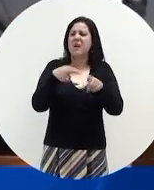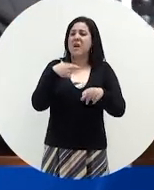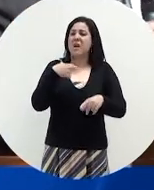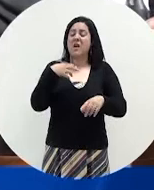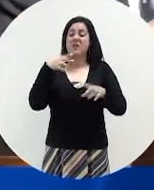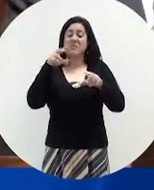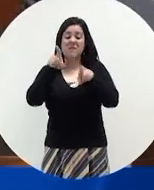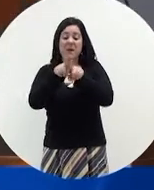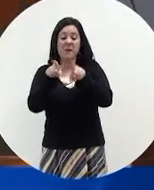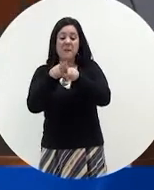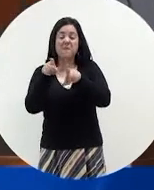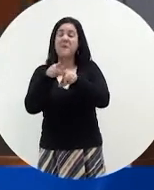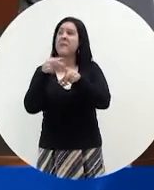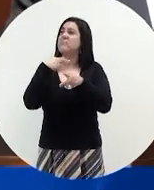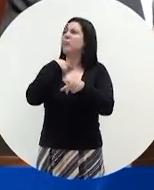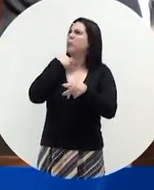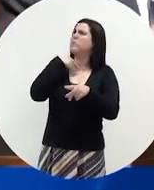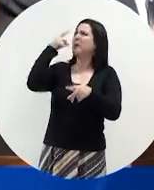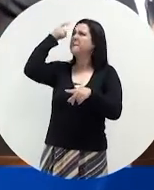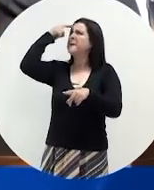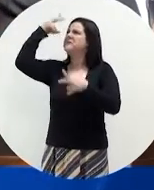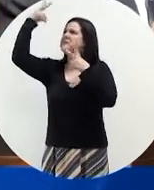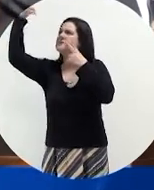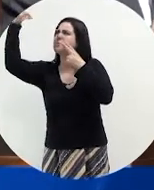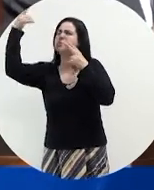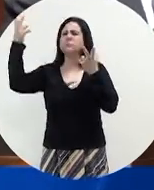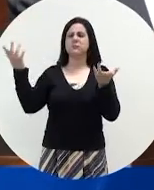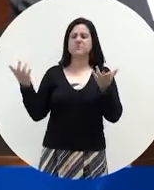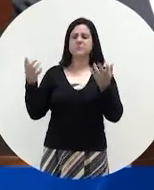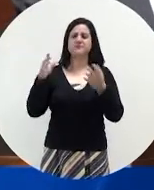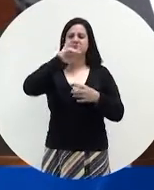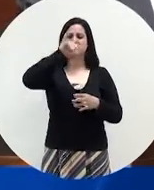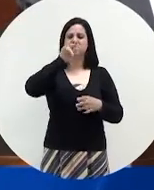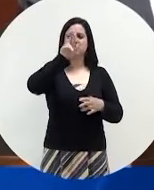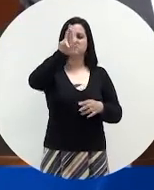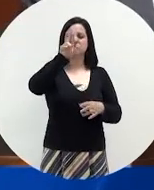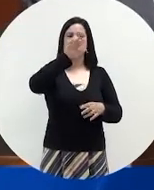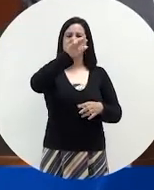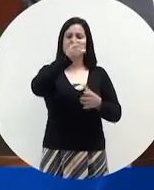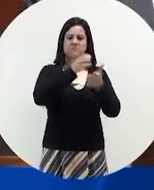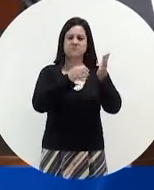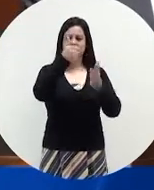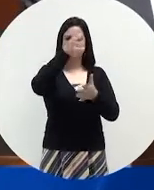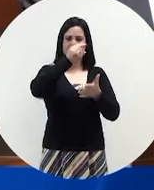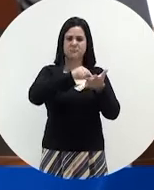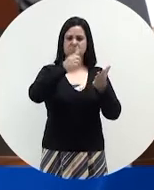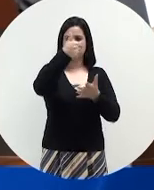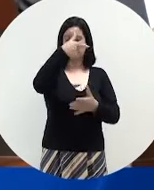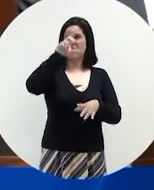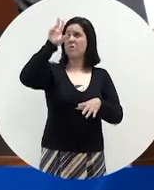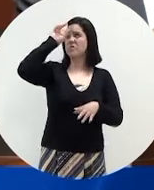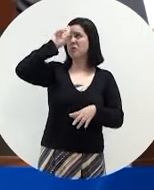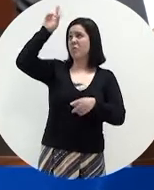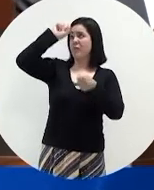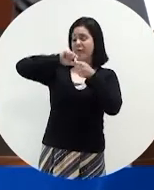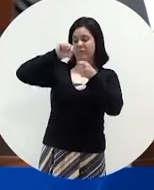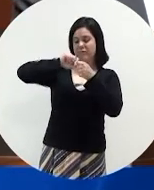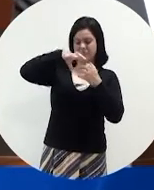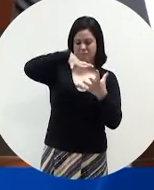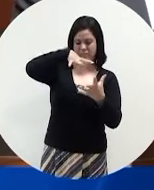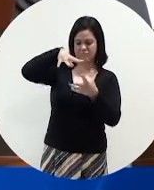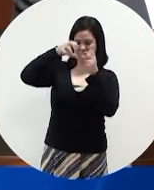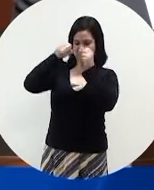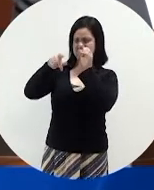não ouvistes que o eterno Deus, o Senhor, o Criador dos fins da terra, nem se cansa, nem se